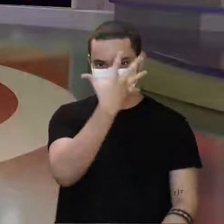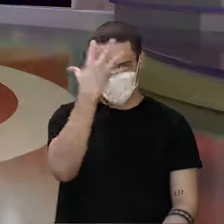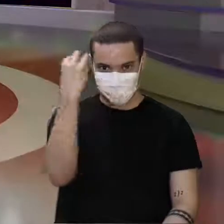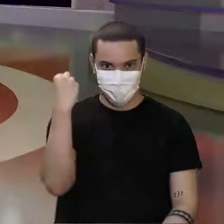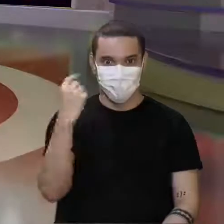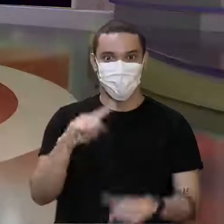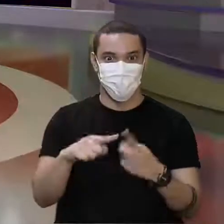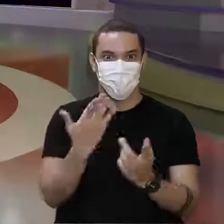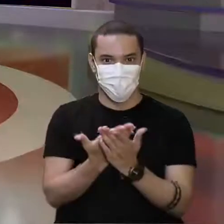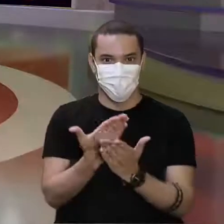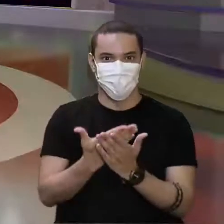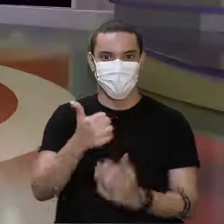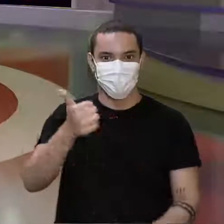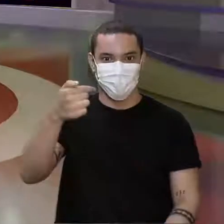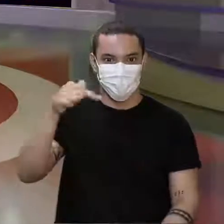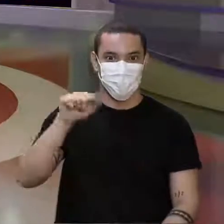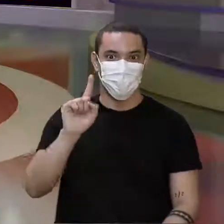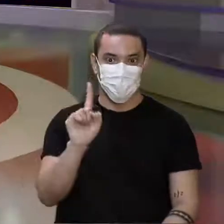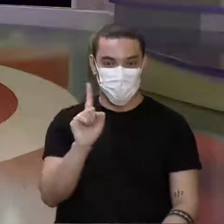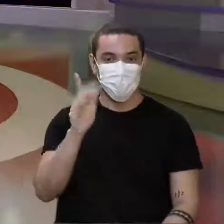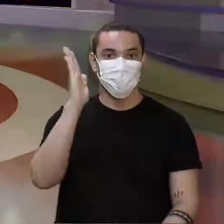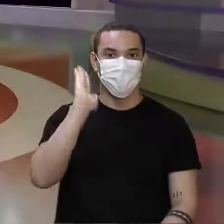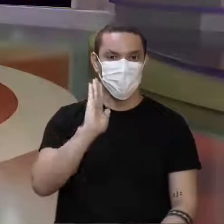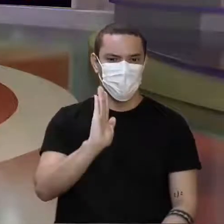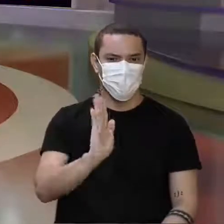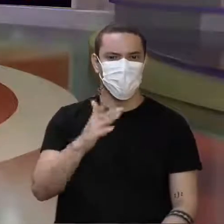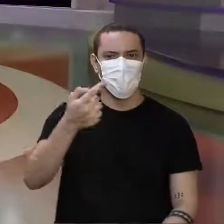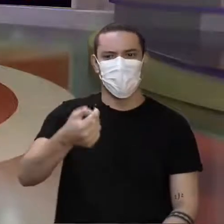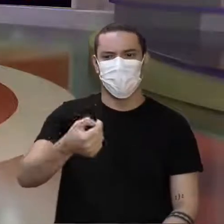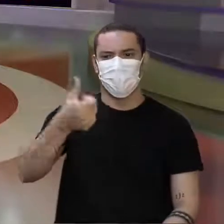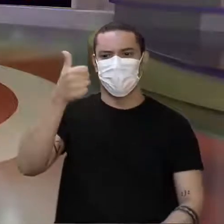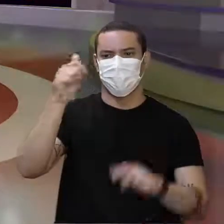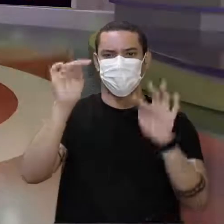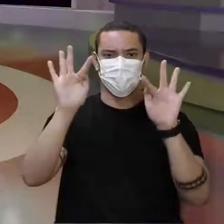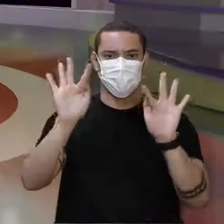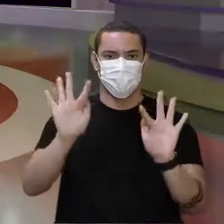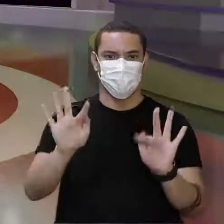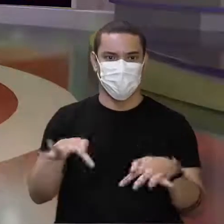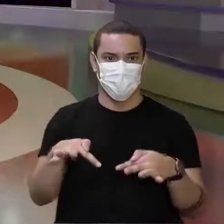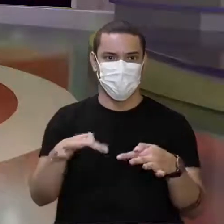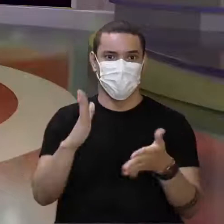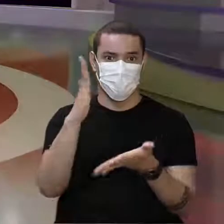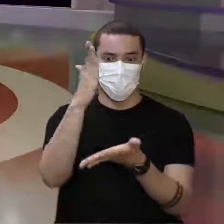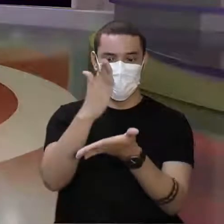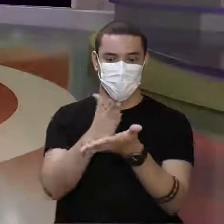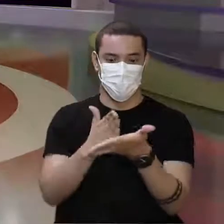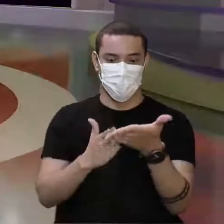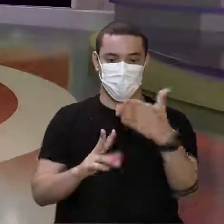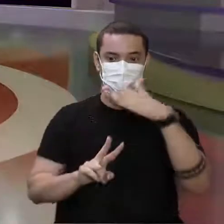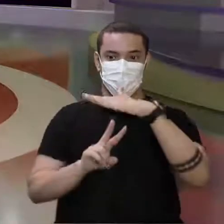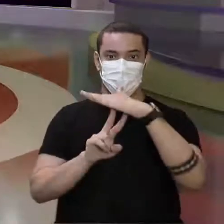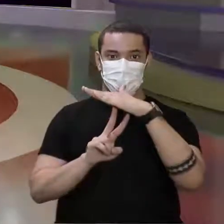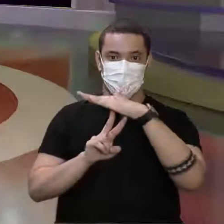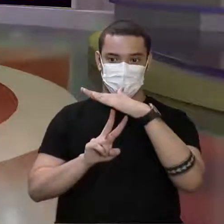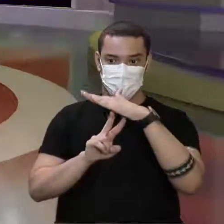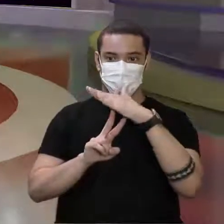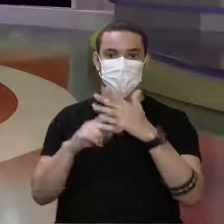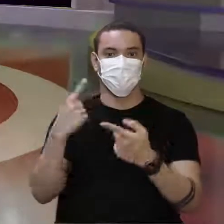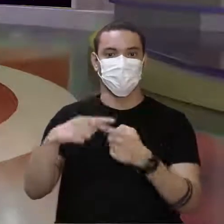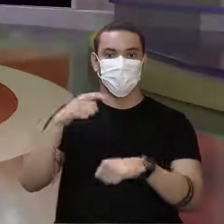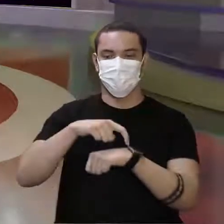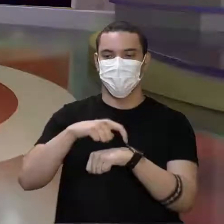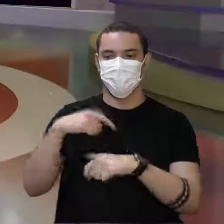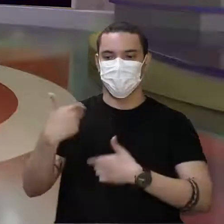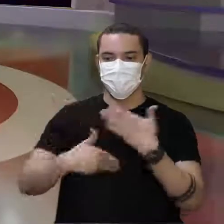esquecido que era 17.1. Já estamos chegando, já quase no final, na metade, aliás, da nossa segunda unidade. O tempo está